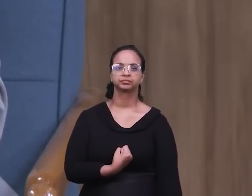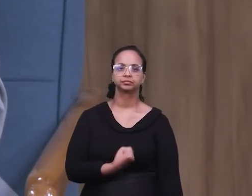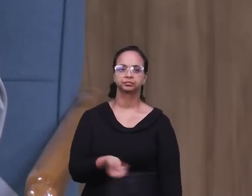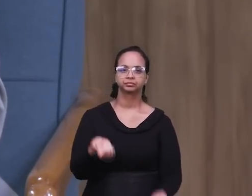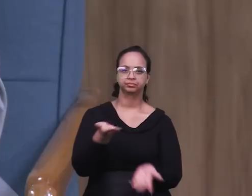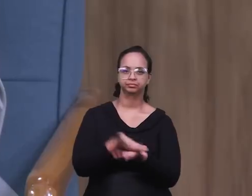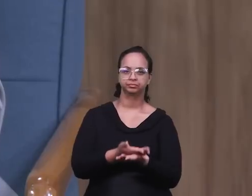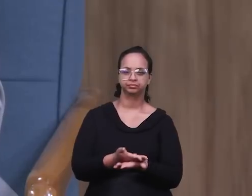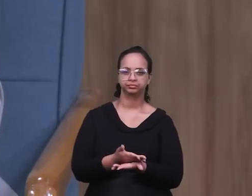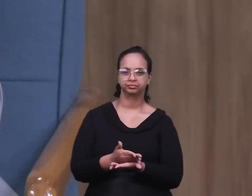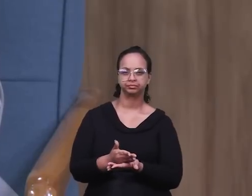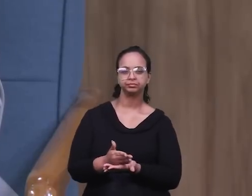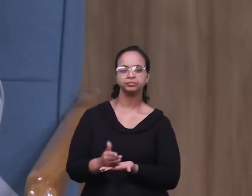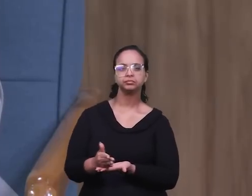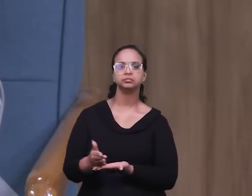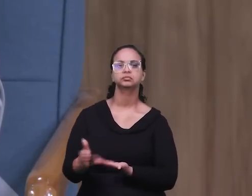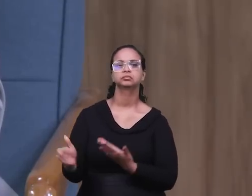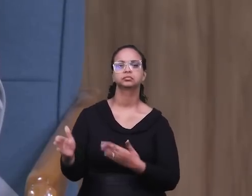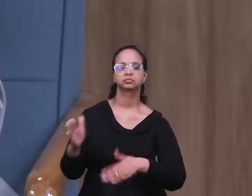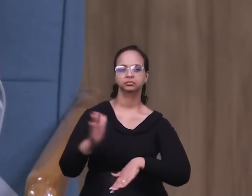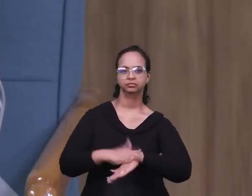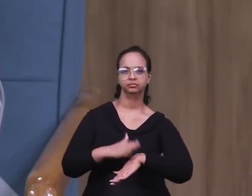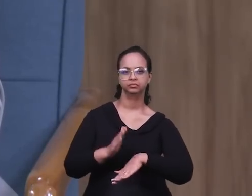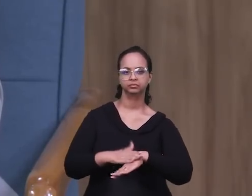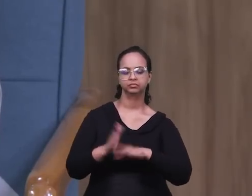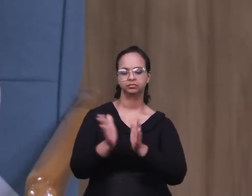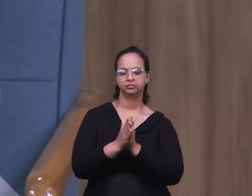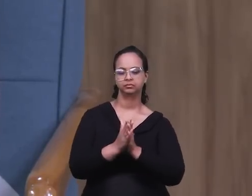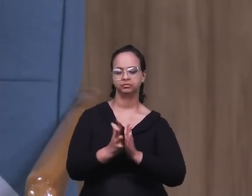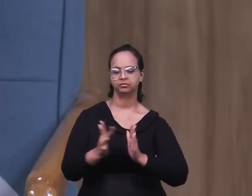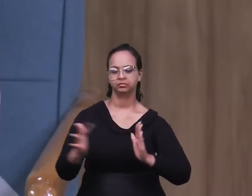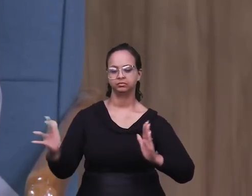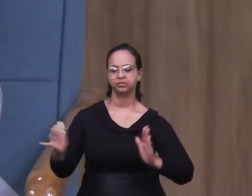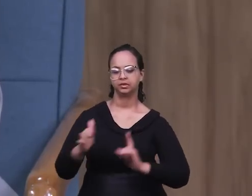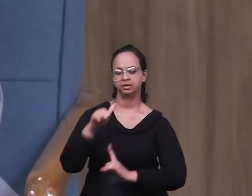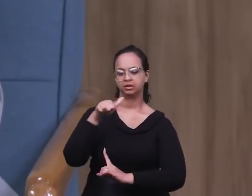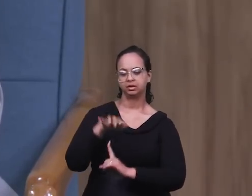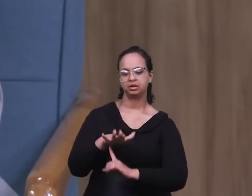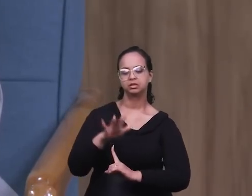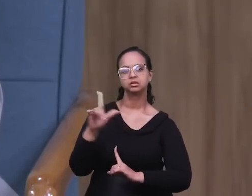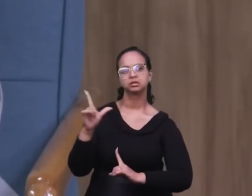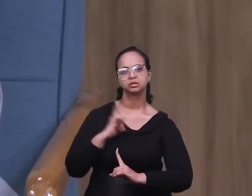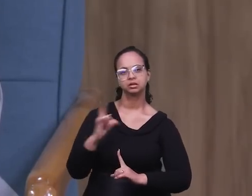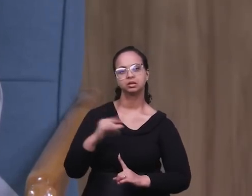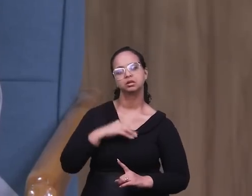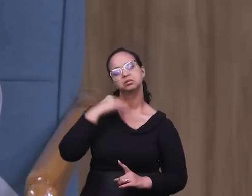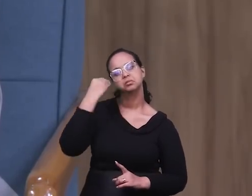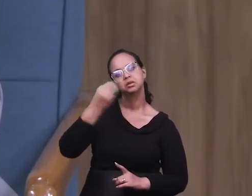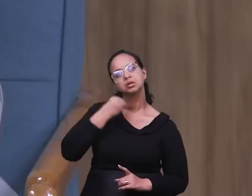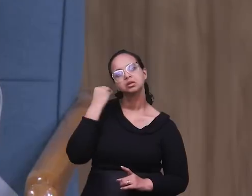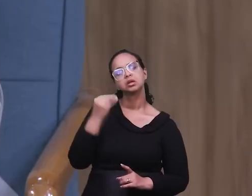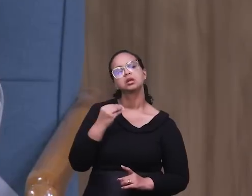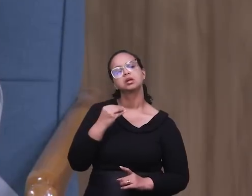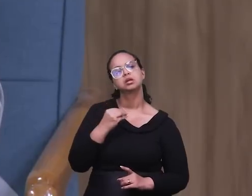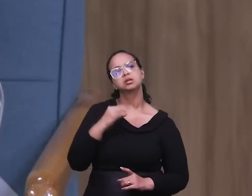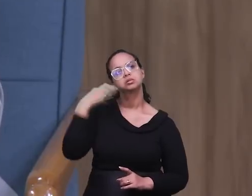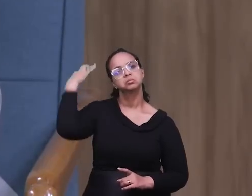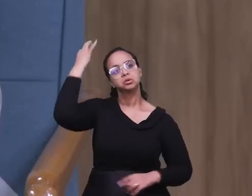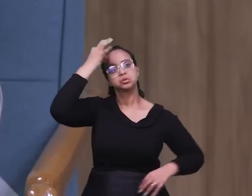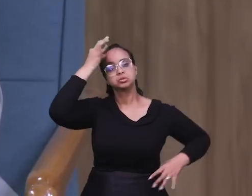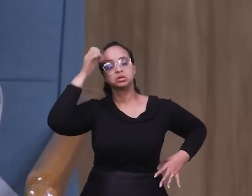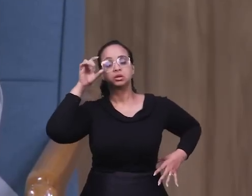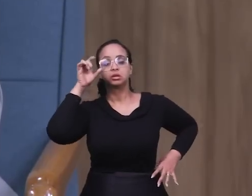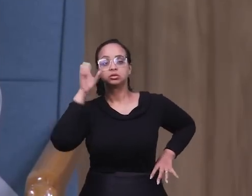em iniciar, né, o período da graça, em fazer com que, através do seu sacrifício, o Espírito